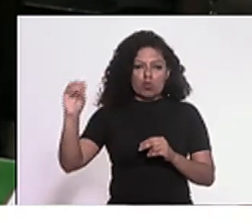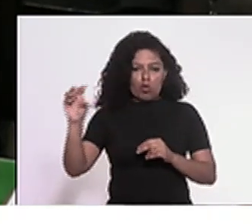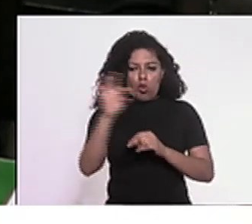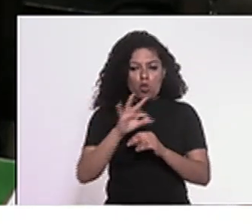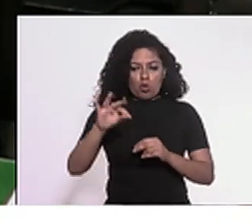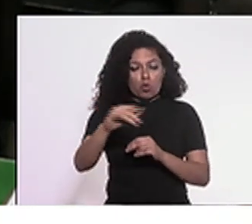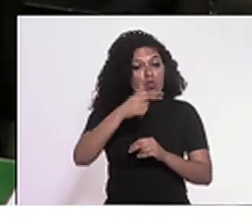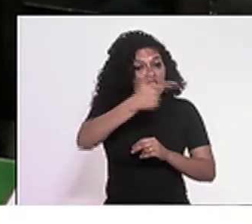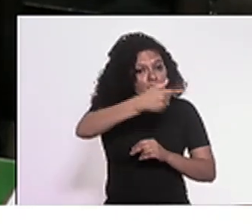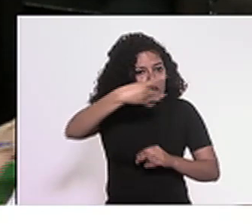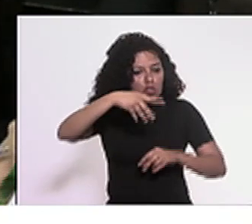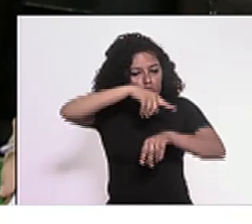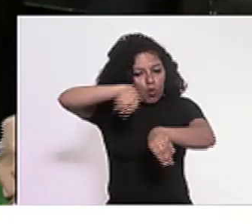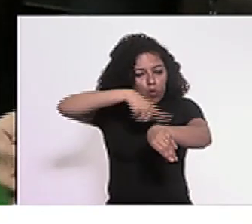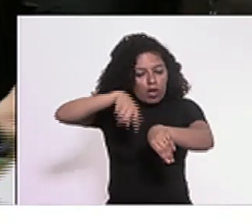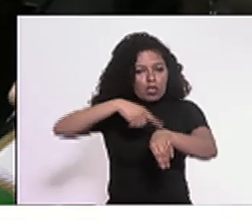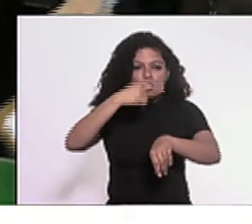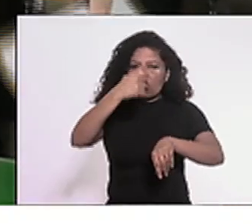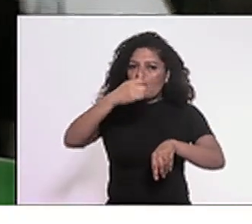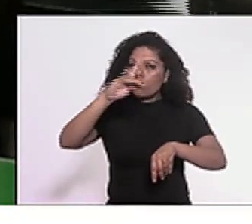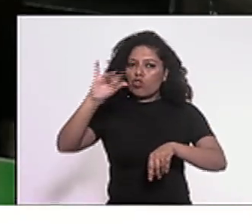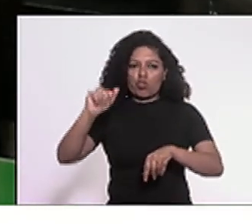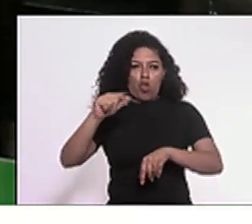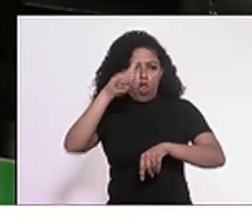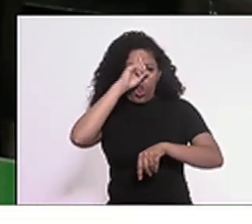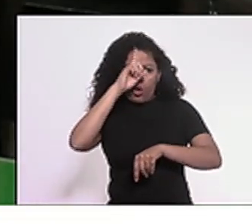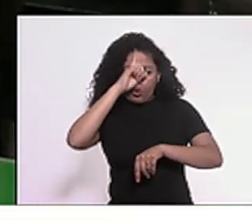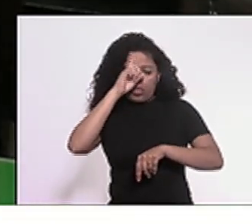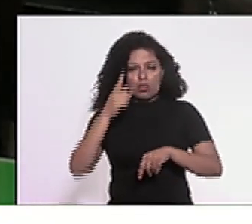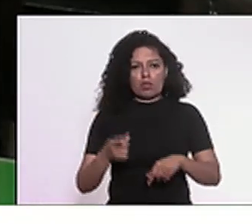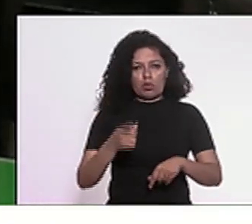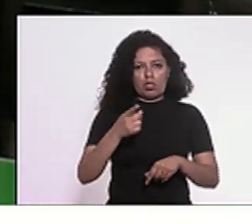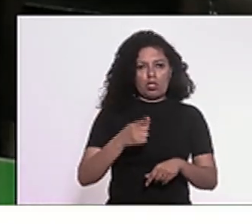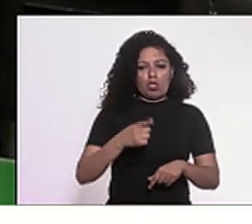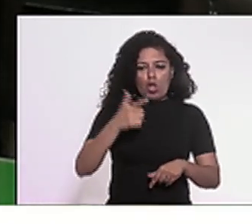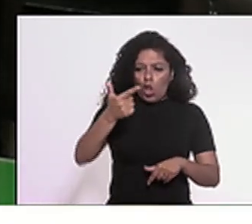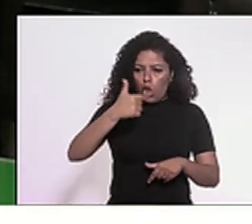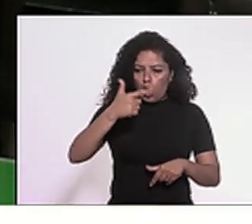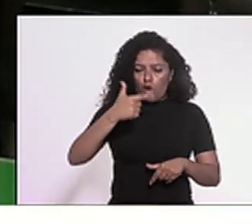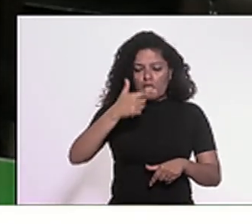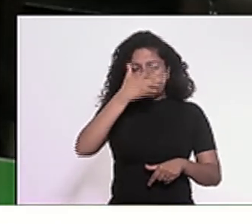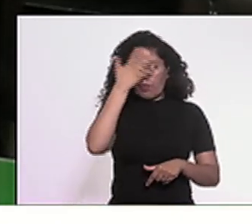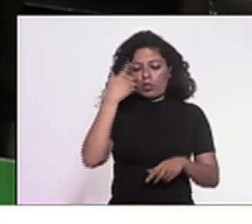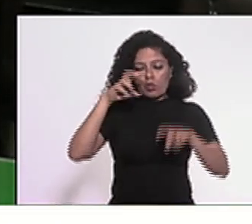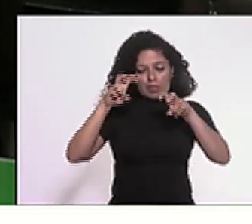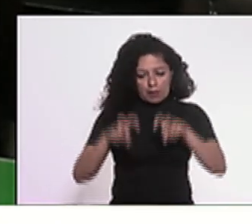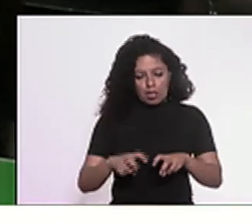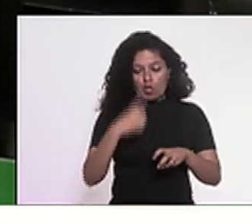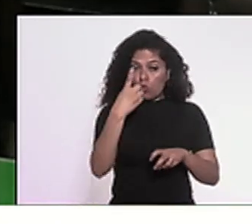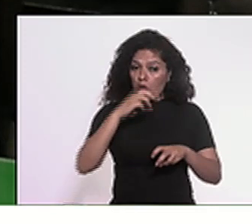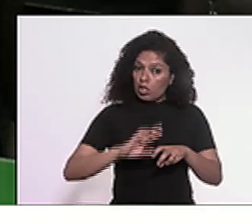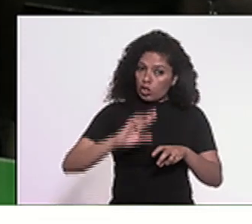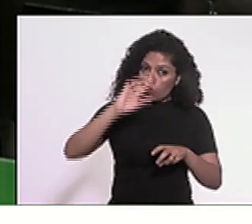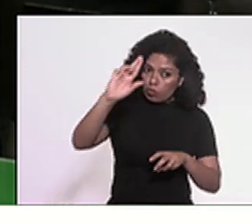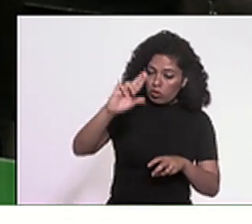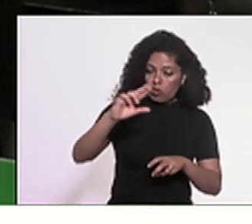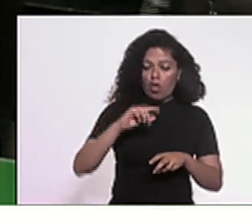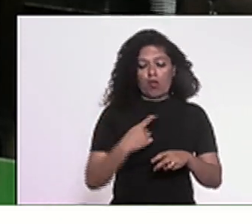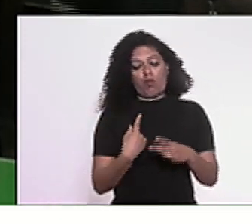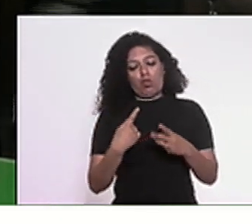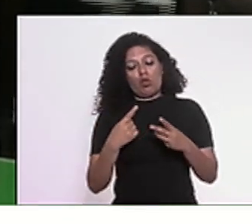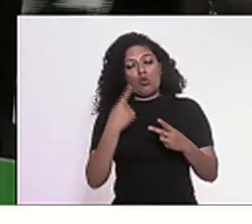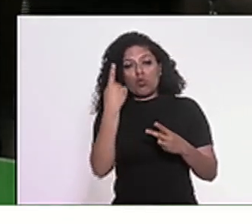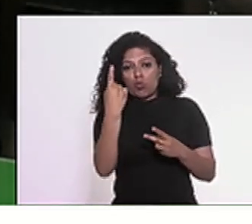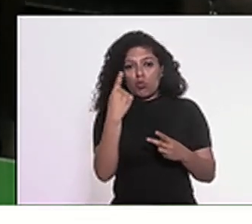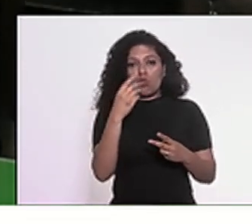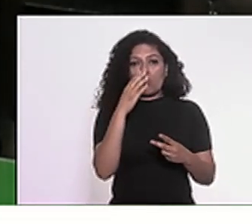acessar 24 horas, 7 dias na semana. Nós teremos 12 atendentes, um supervisor e um coordenador, que